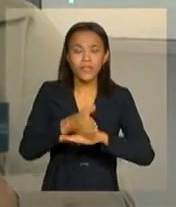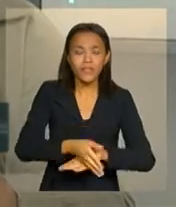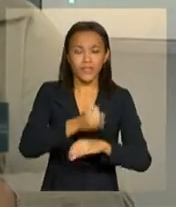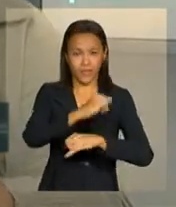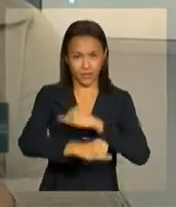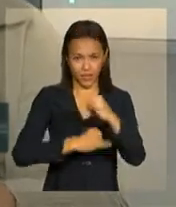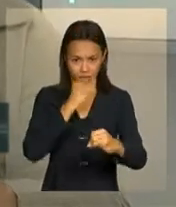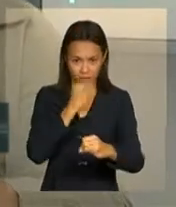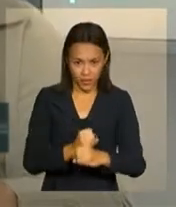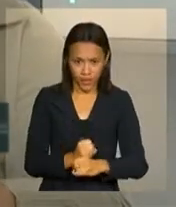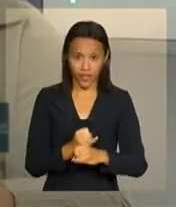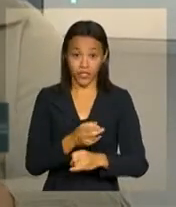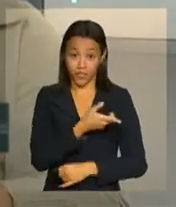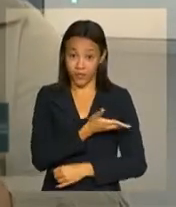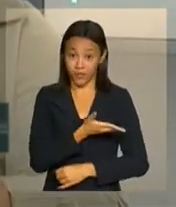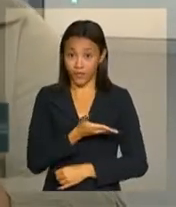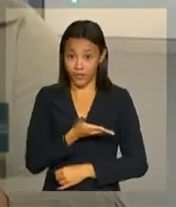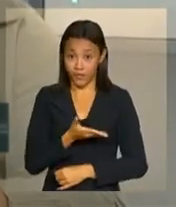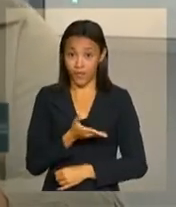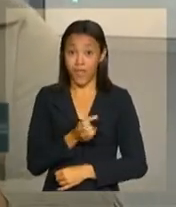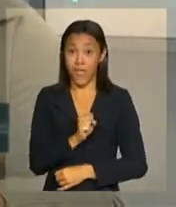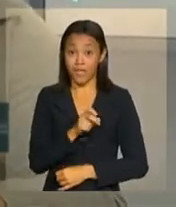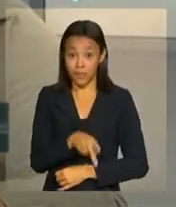o endereço